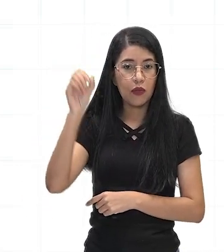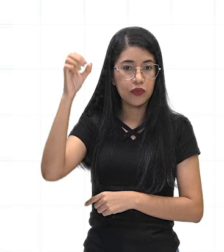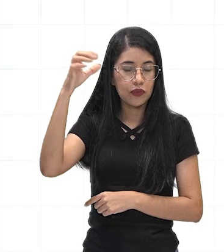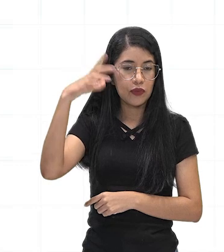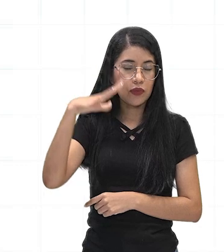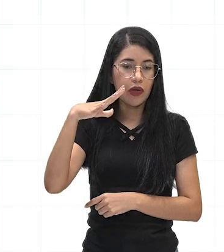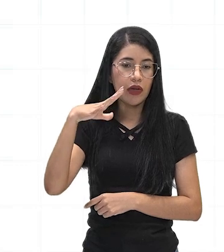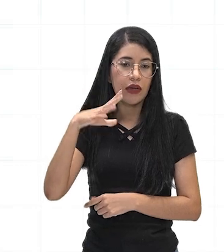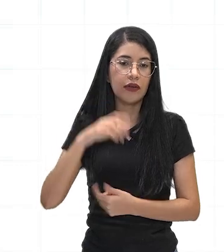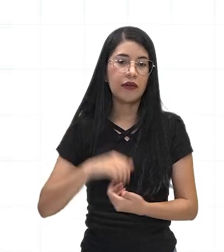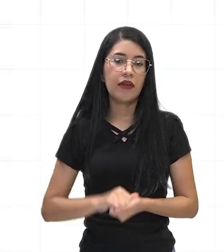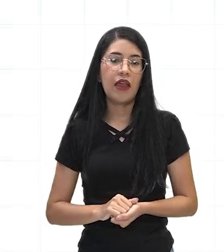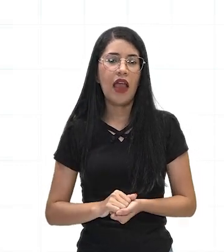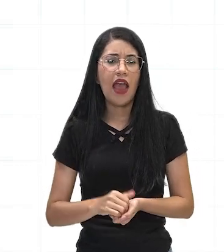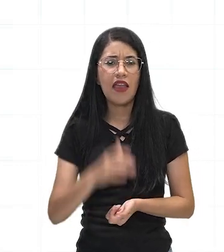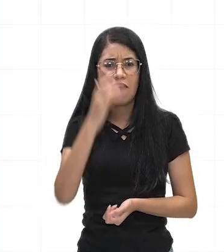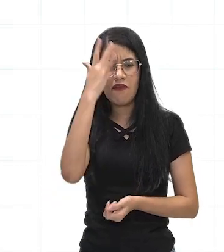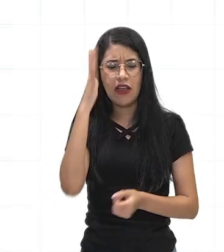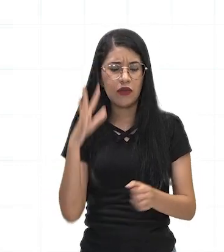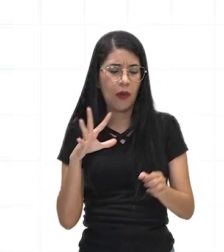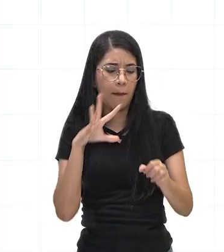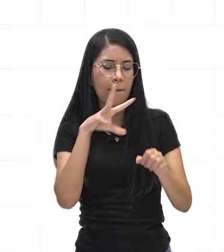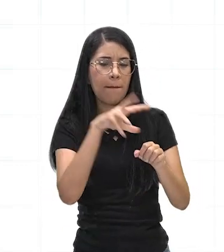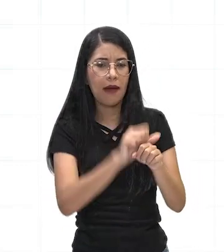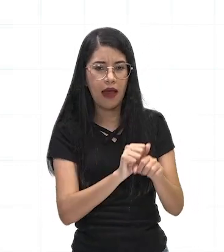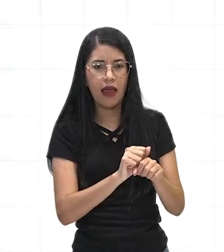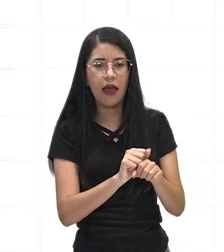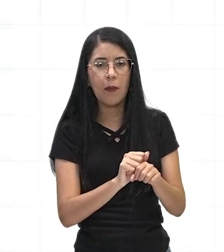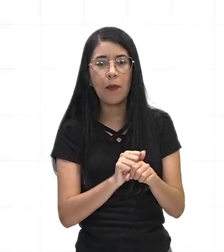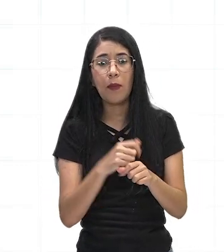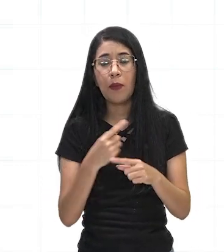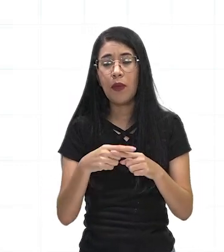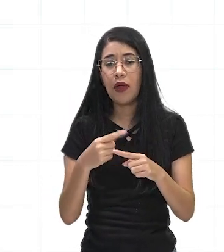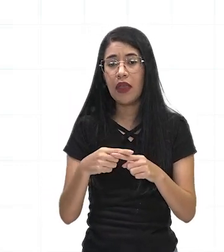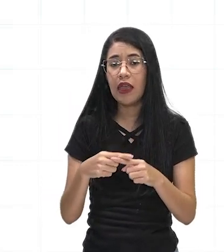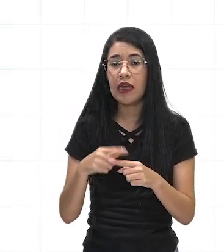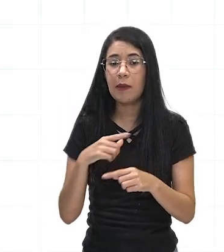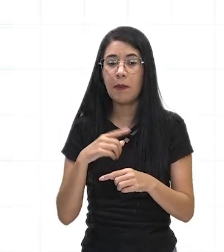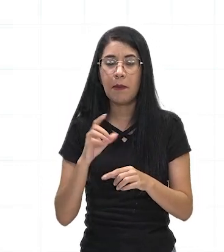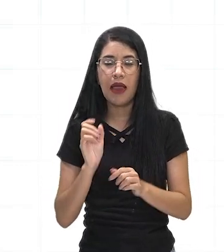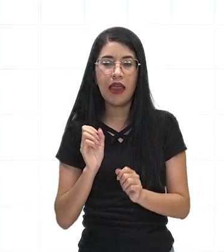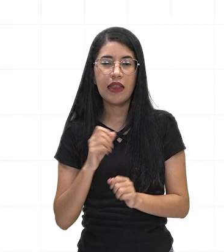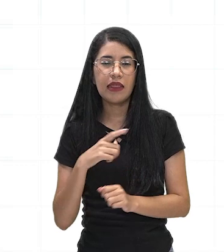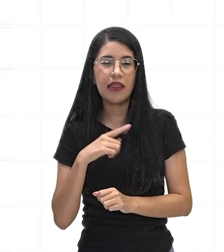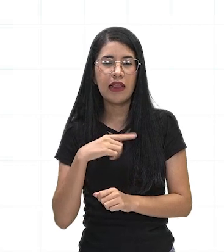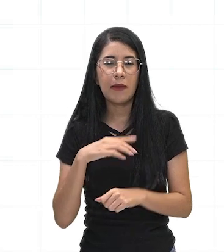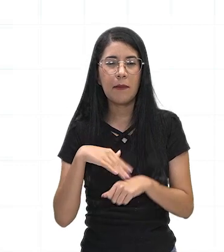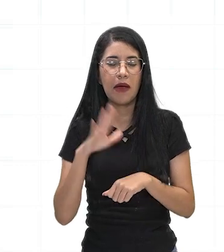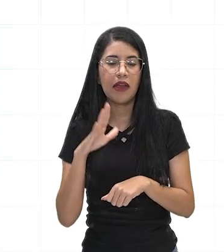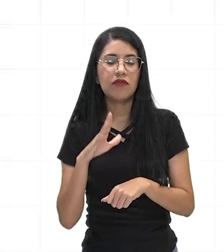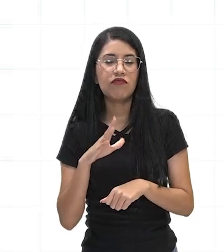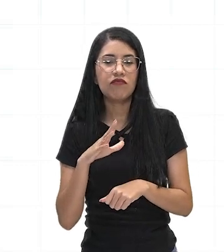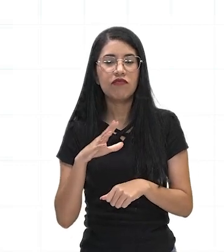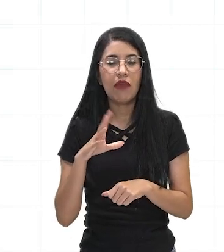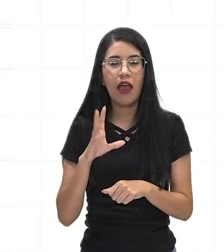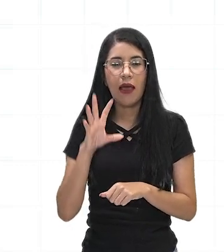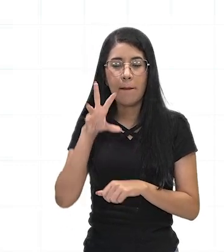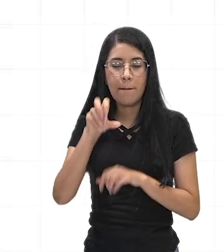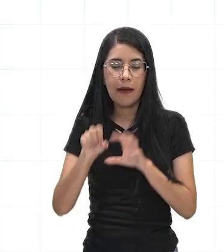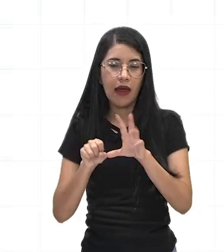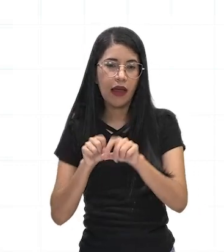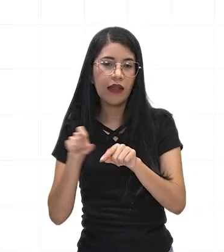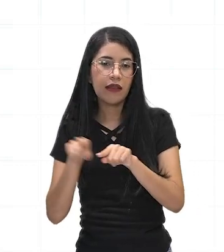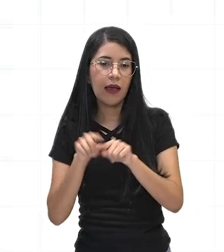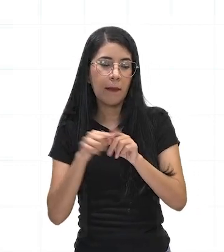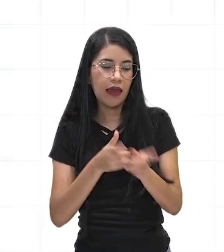eles vão se tornar presas mais fáceis, porque eles vão estar mais vulneráveis, disponíveis ali para os seus predadores ou até mesmo